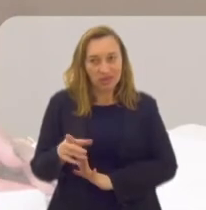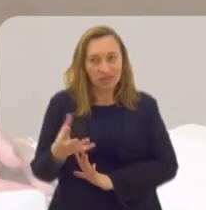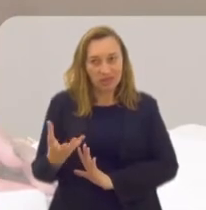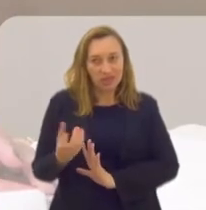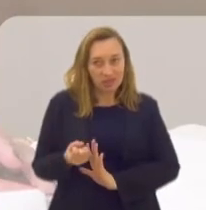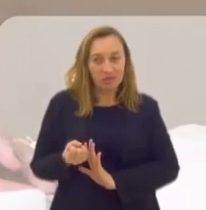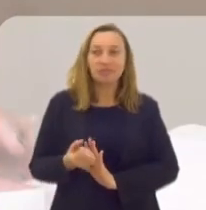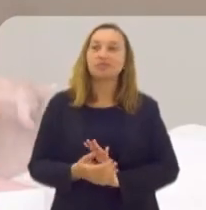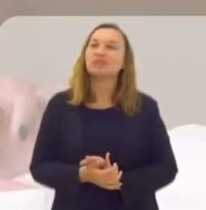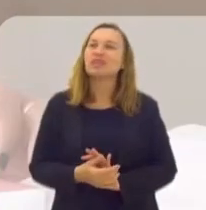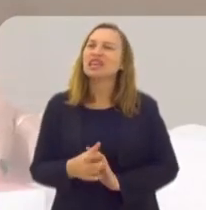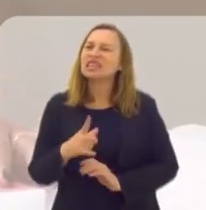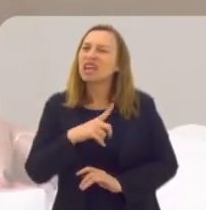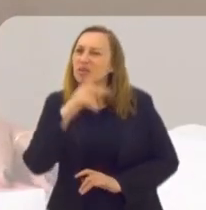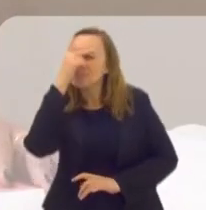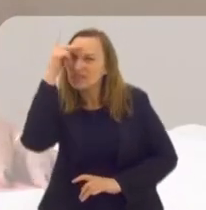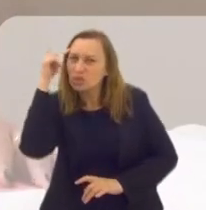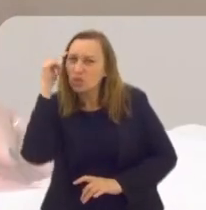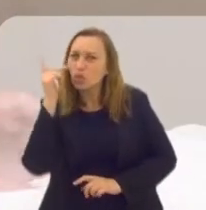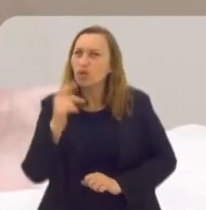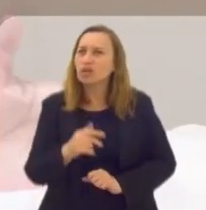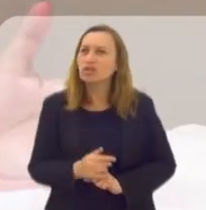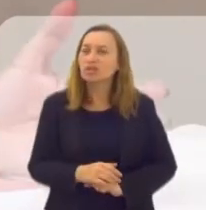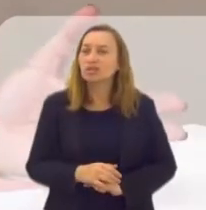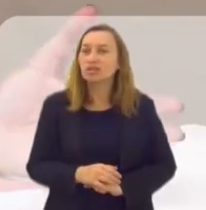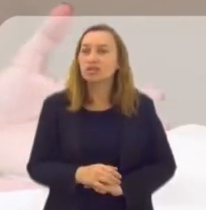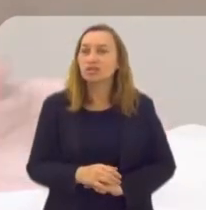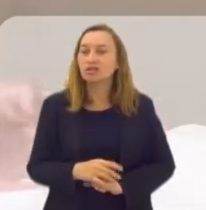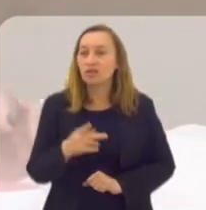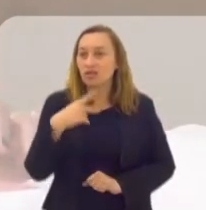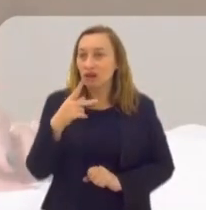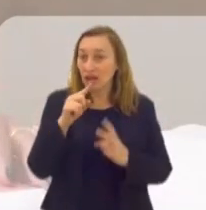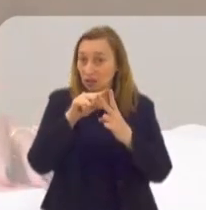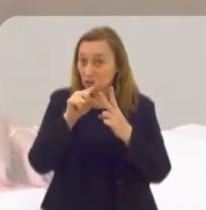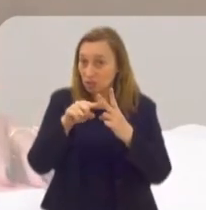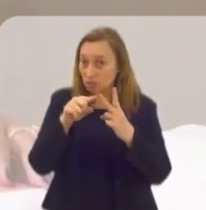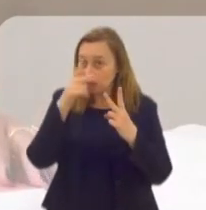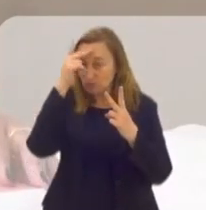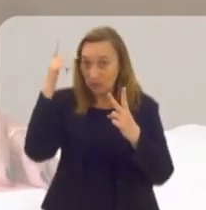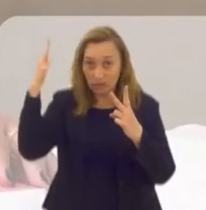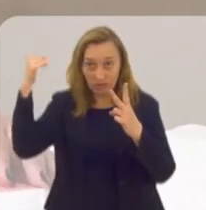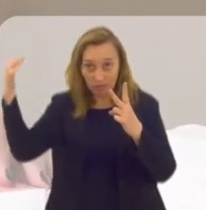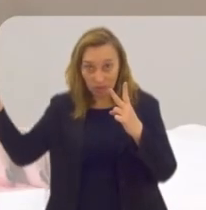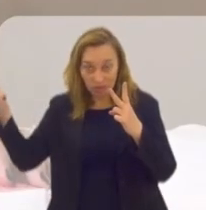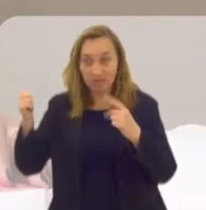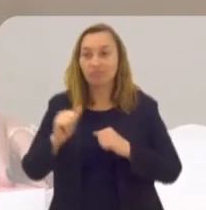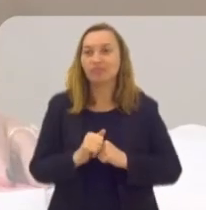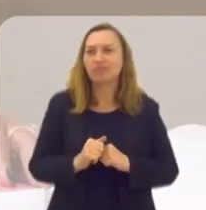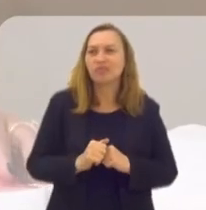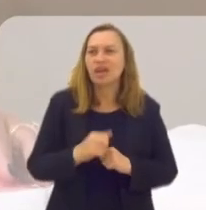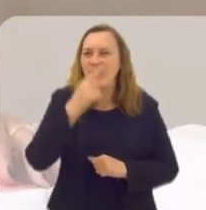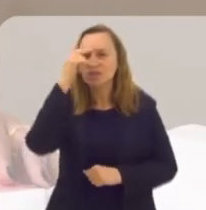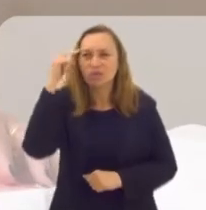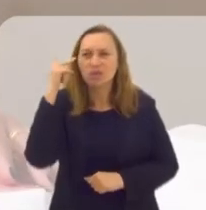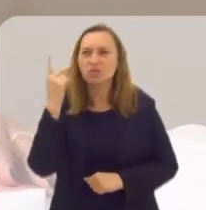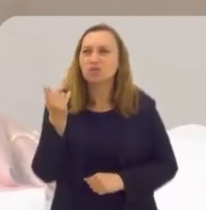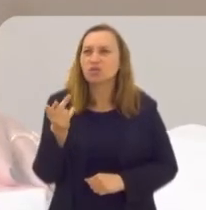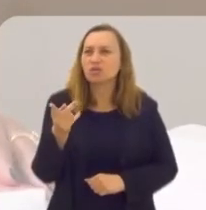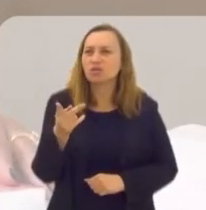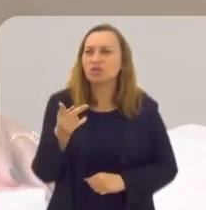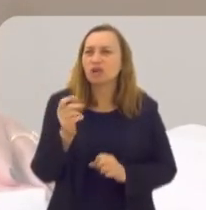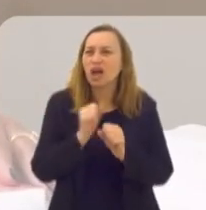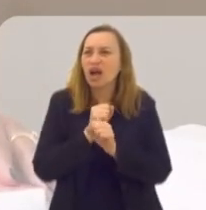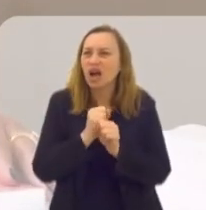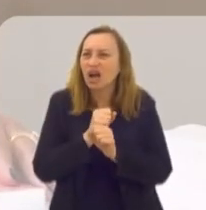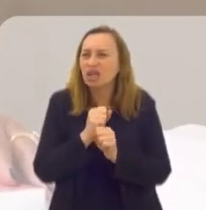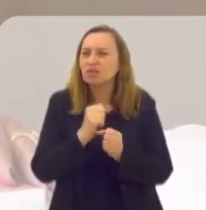que eu recebo muito. Existem pessoas, vou tocar no caso de duas pessoas famosas, que as